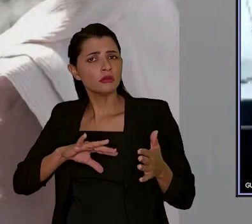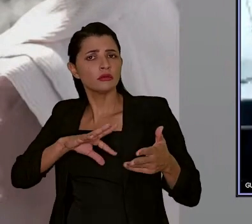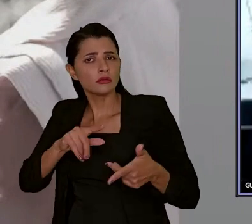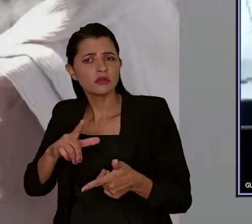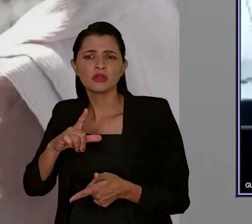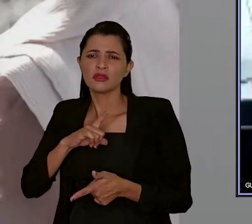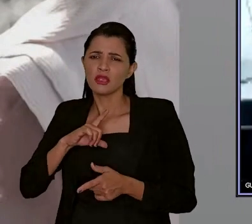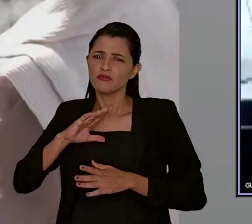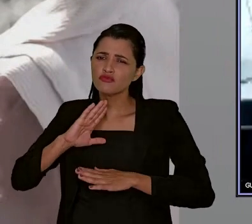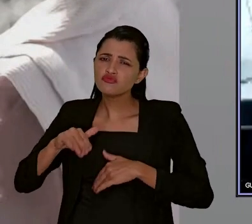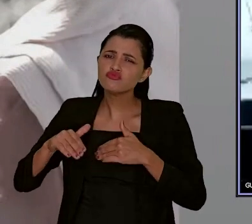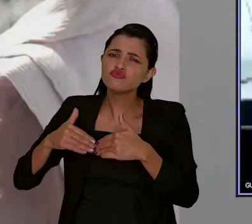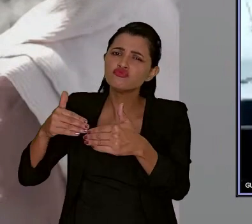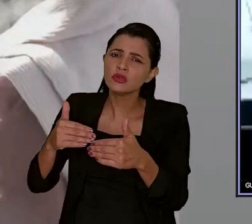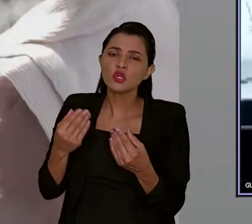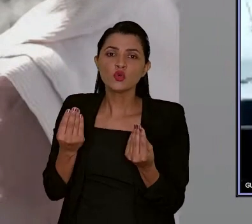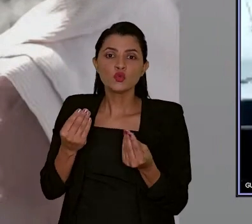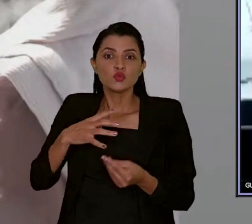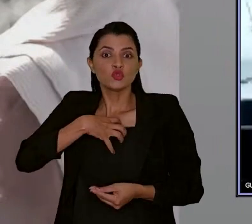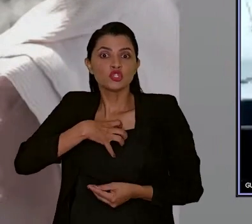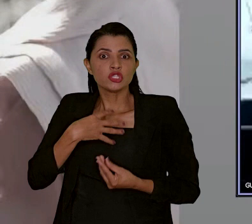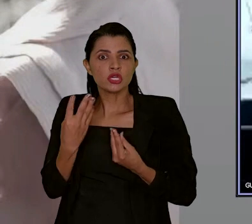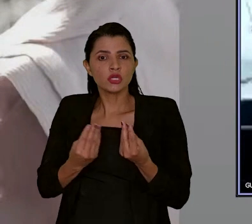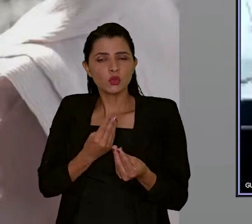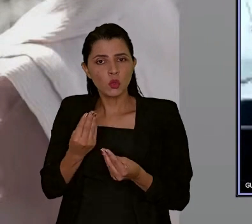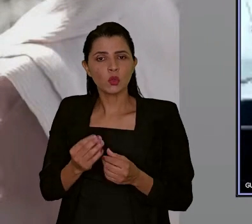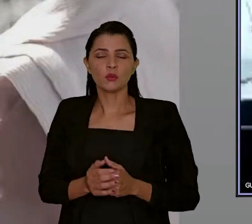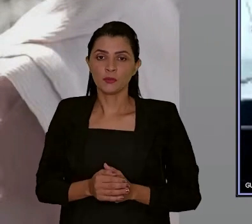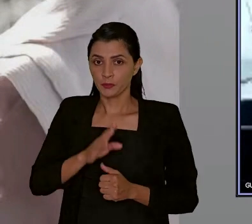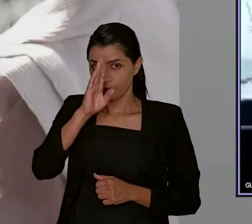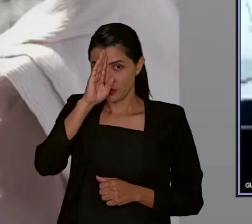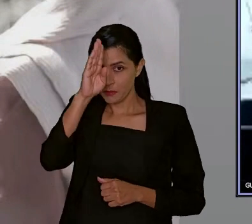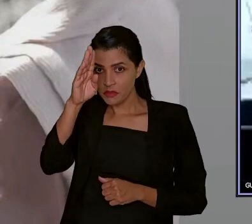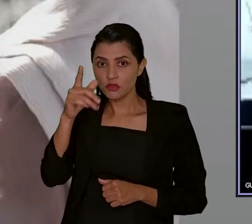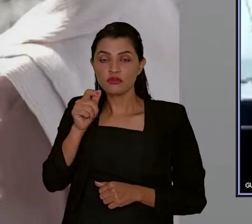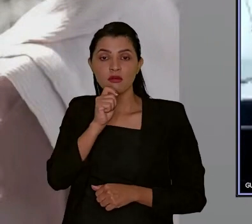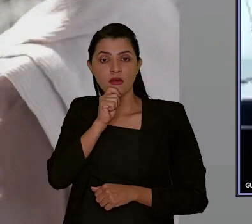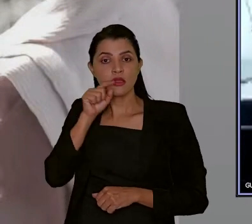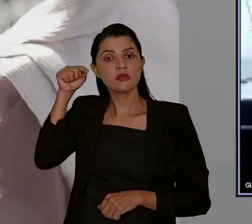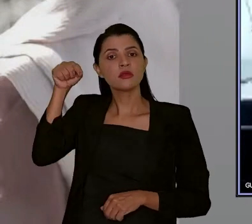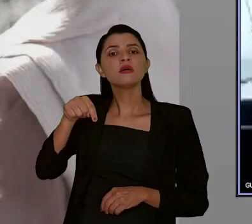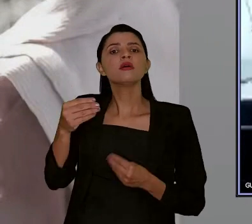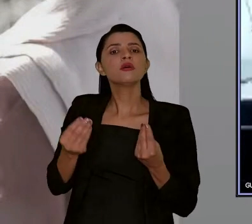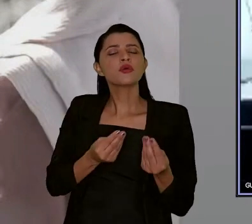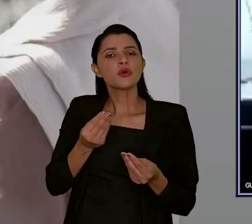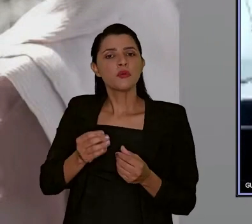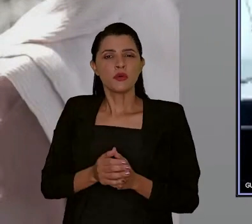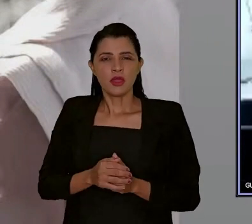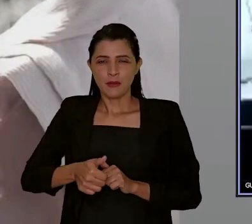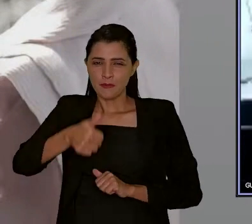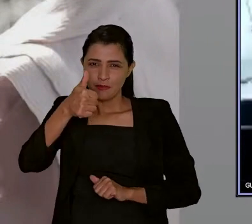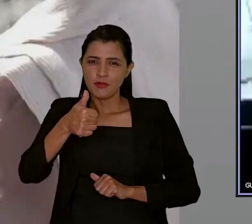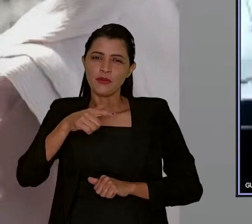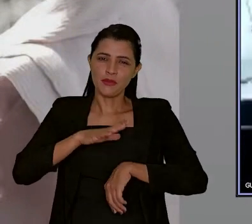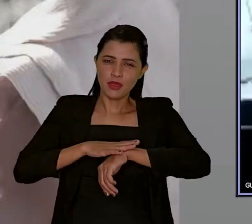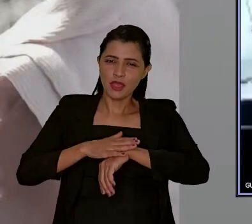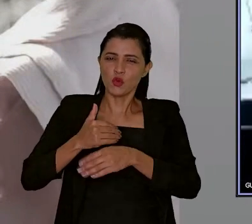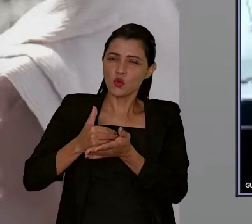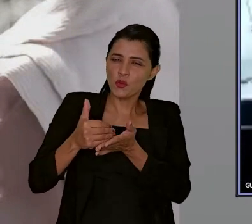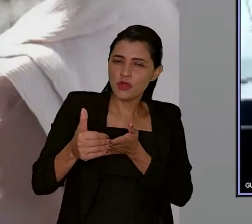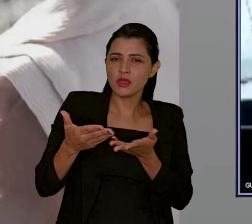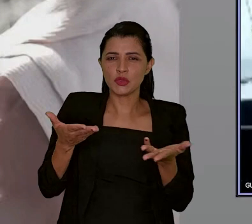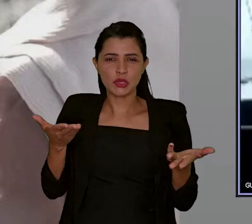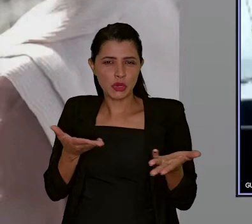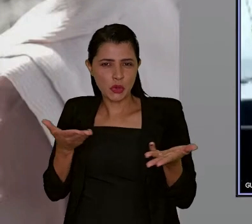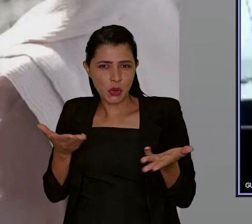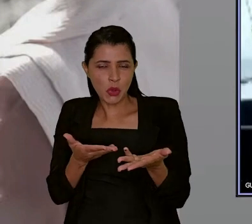evoluído de uma forma tal, principalmente ainda nesse início, né, nesse primeiro quartel